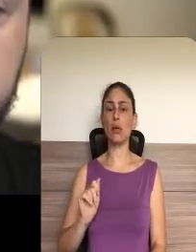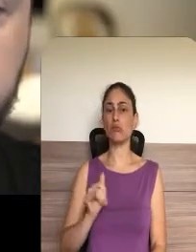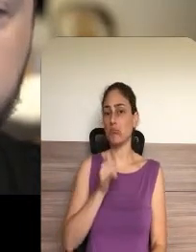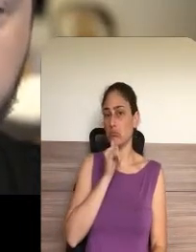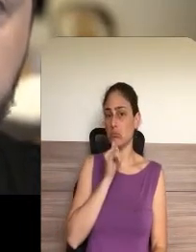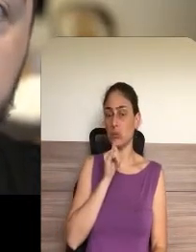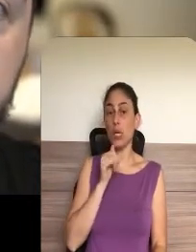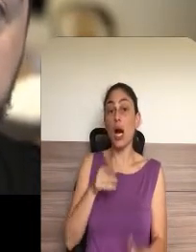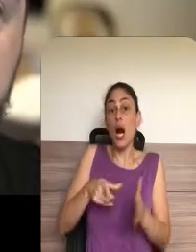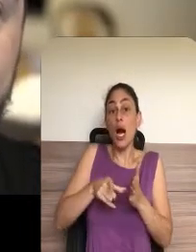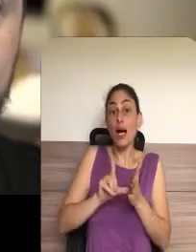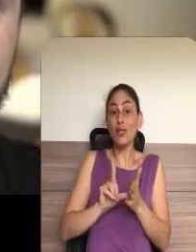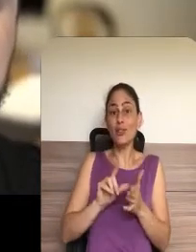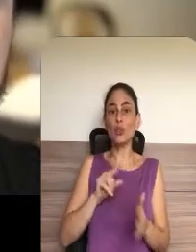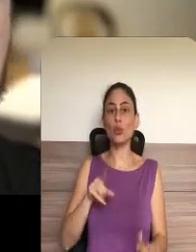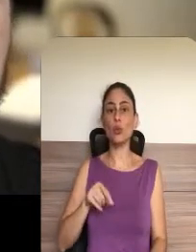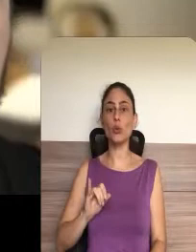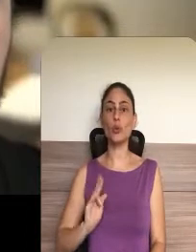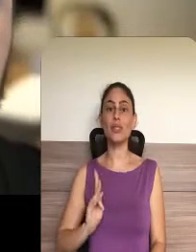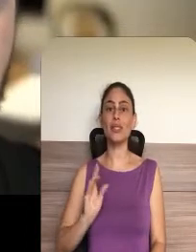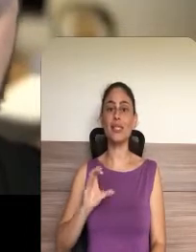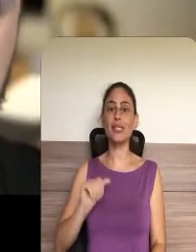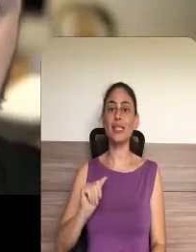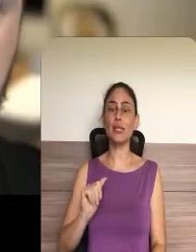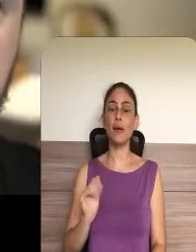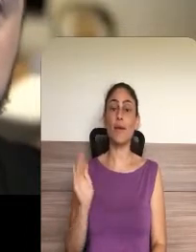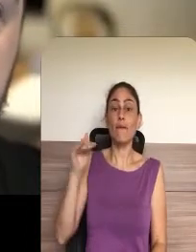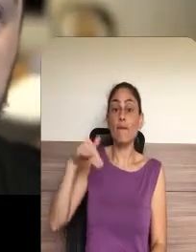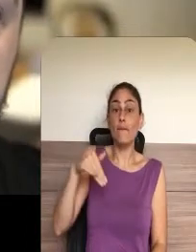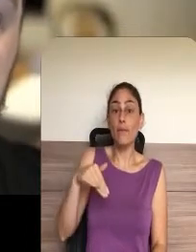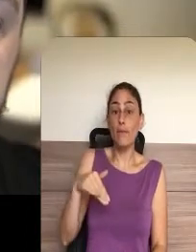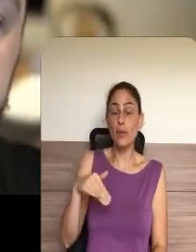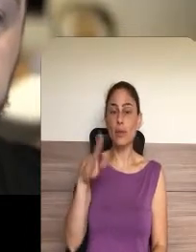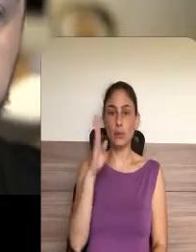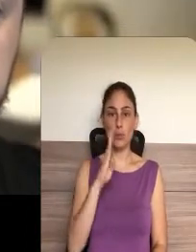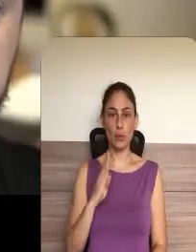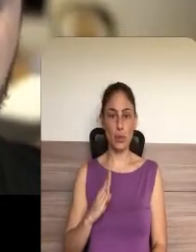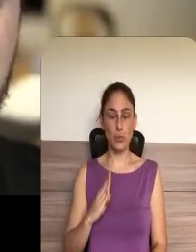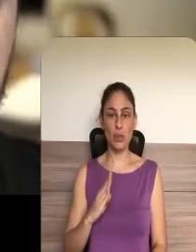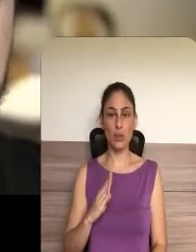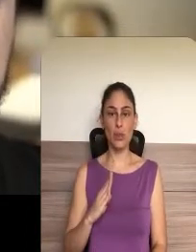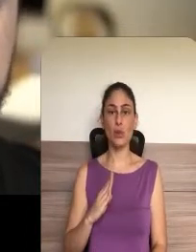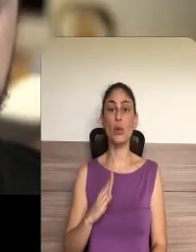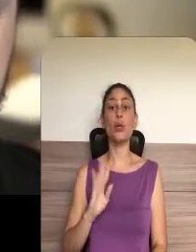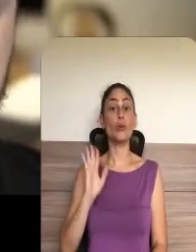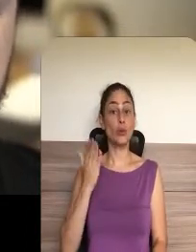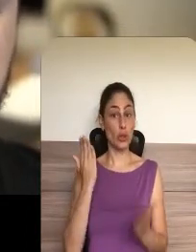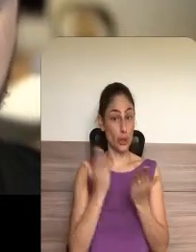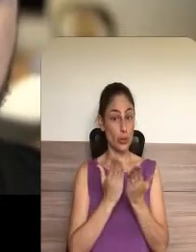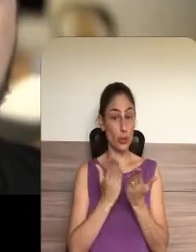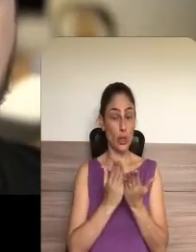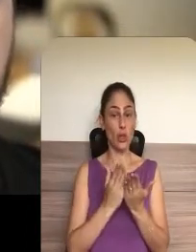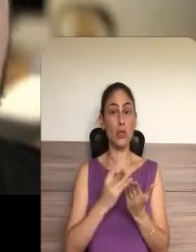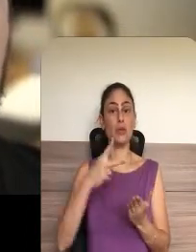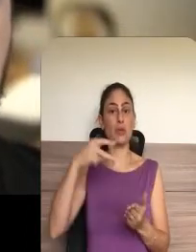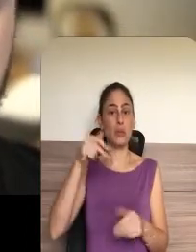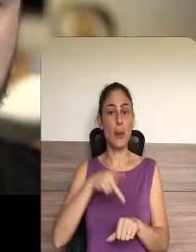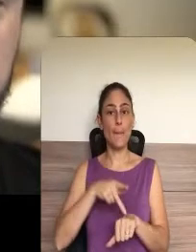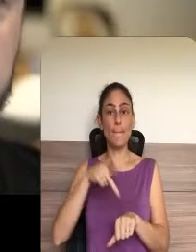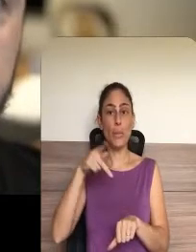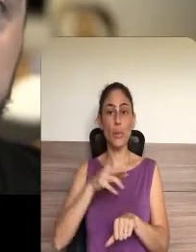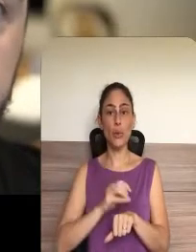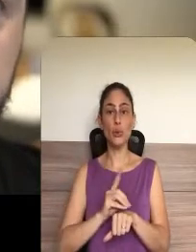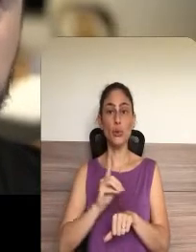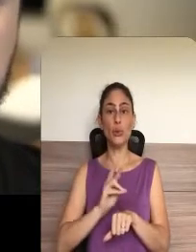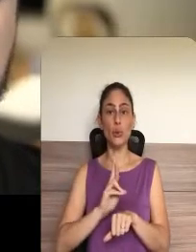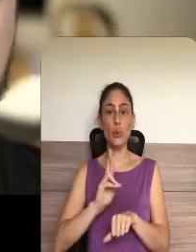exemplo, uns bons anos antes dele vir parar no Brasil, porque era um vírus preocupante desde então. E depois eu fui fazer pós-doc tanto na USP